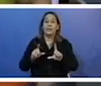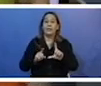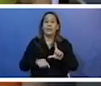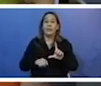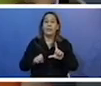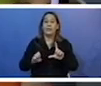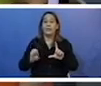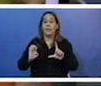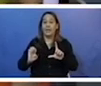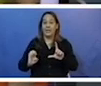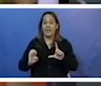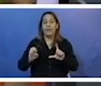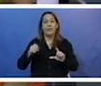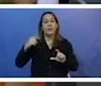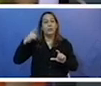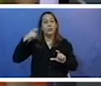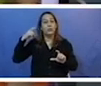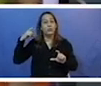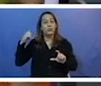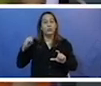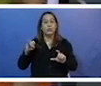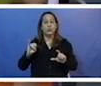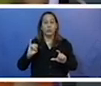Então, escreve aí. E,